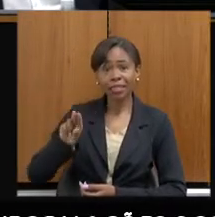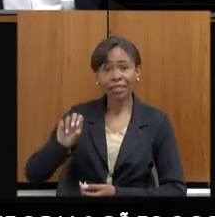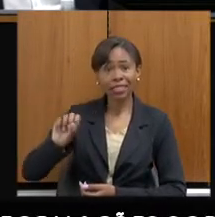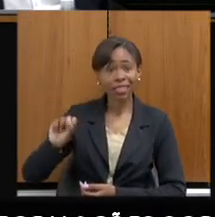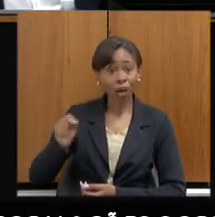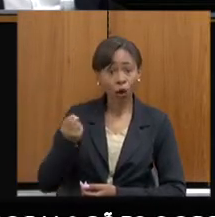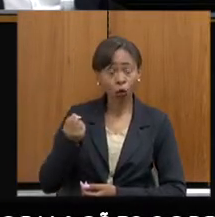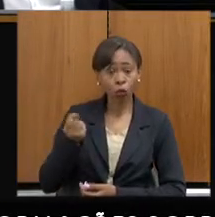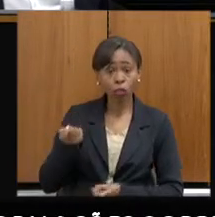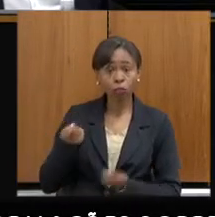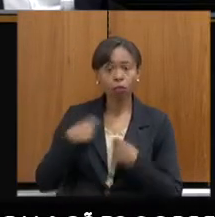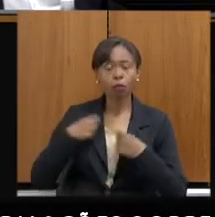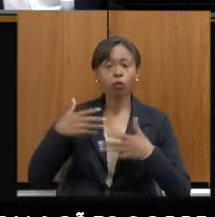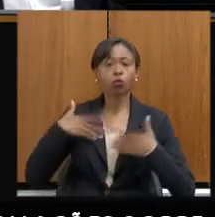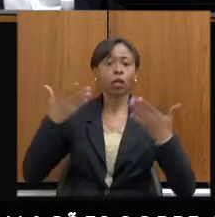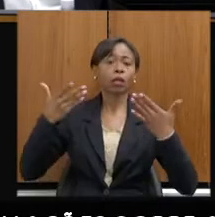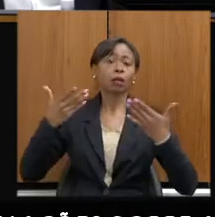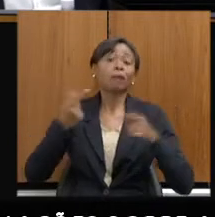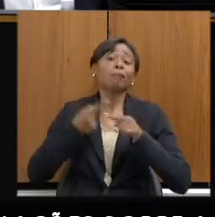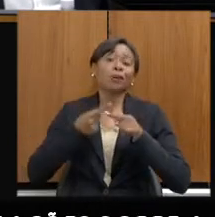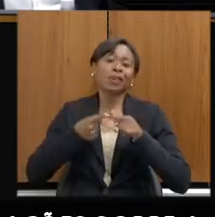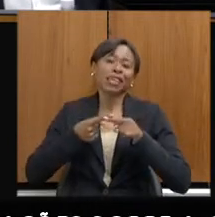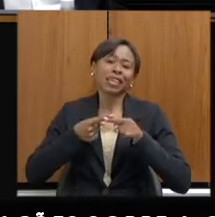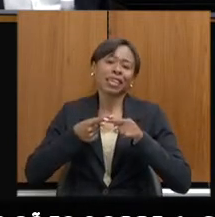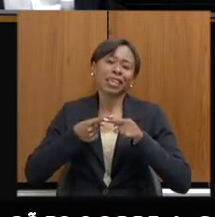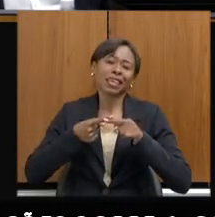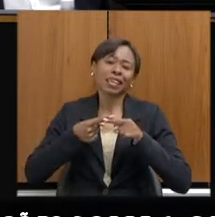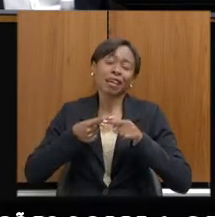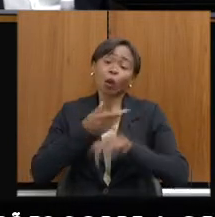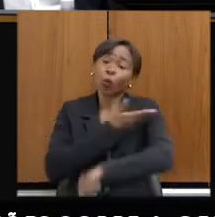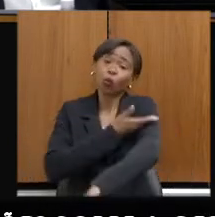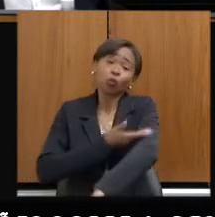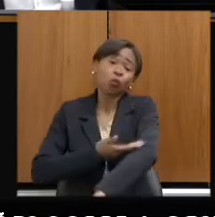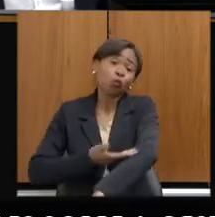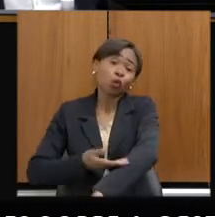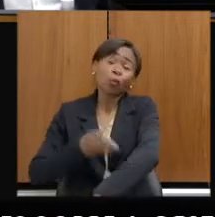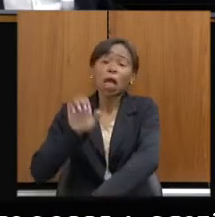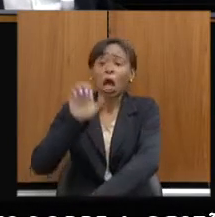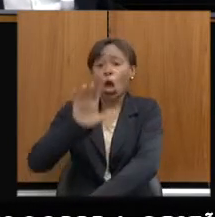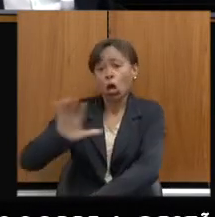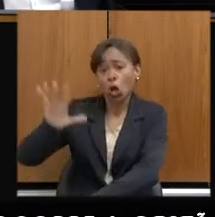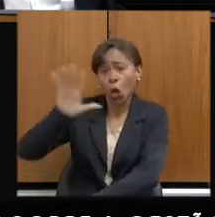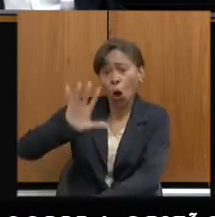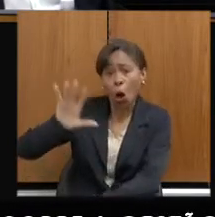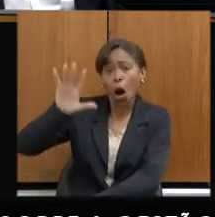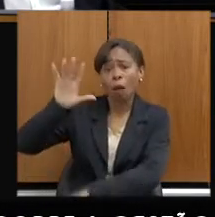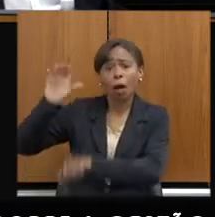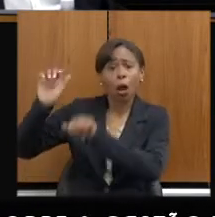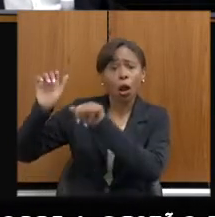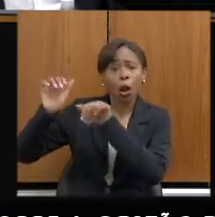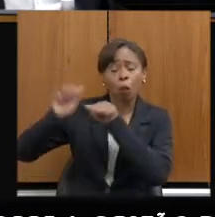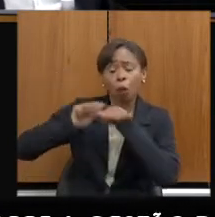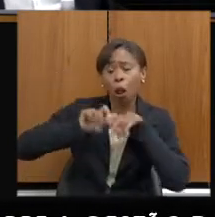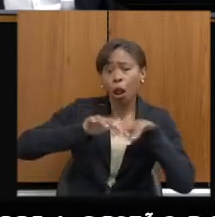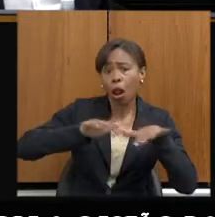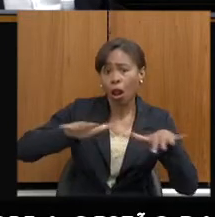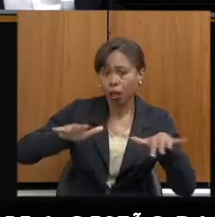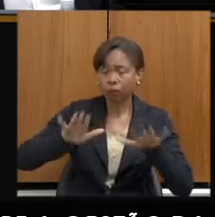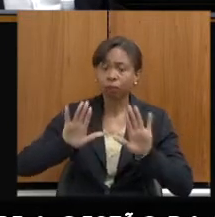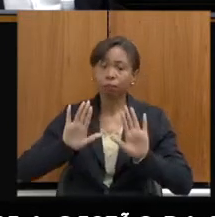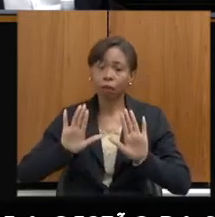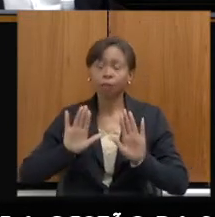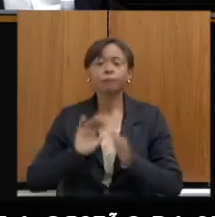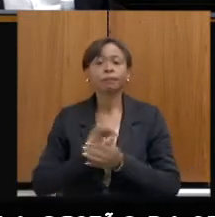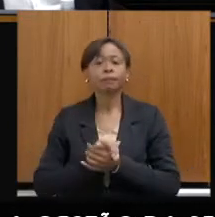geralmente as variantes vem da Europa ou Estados Unidos EA gente sempre vê lá as ondas acontecendo antes e foi